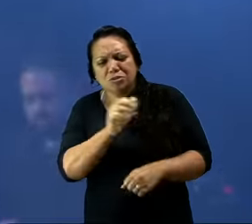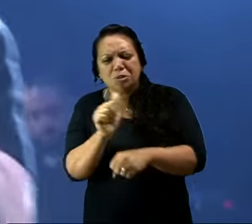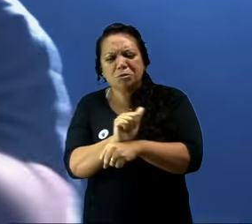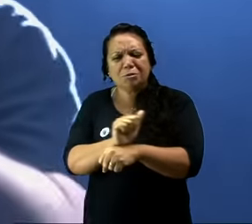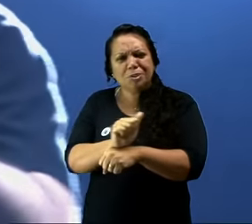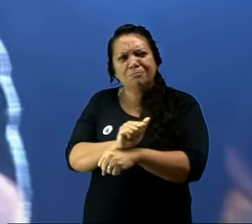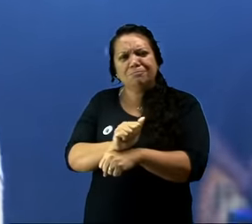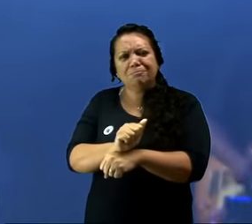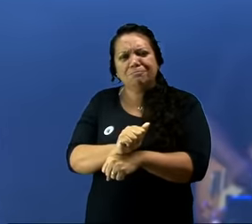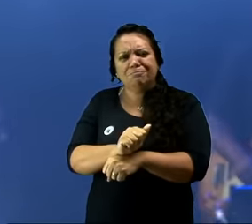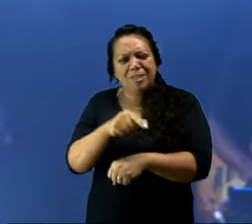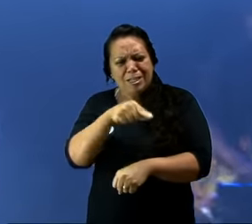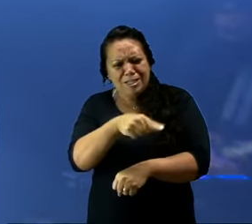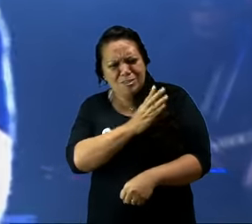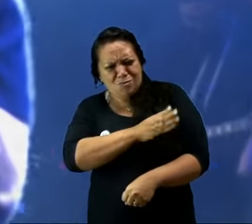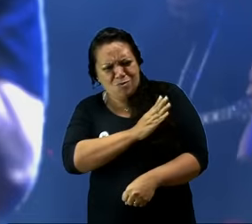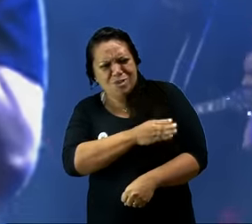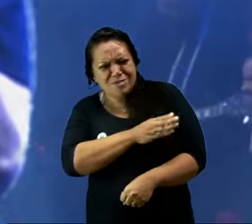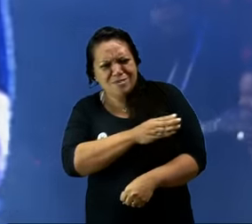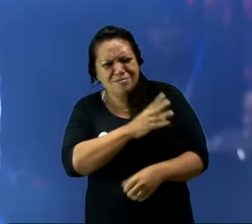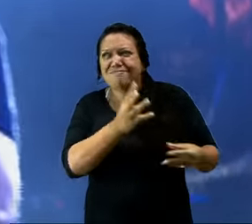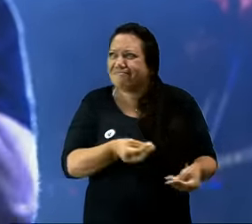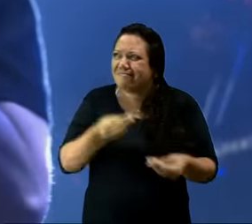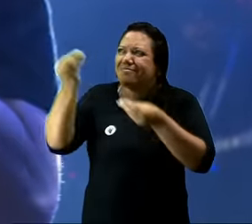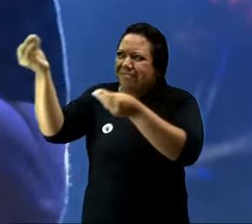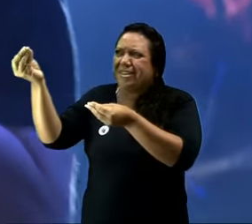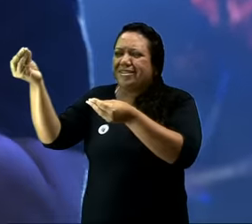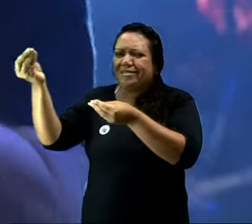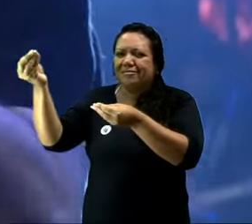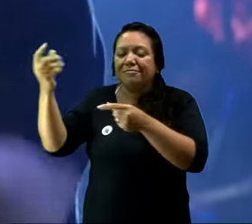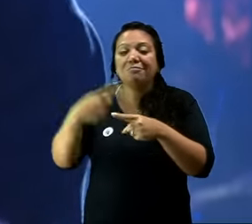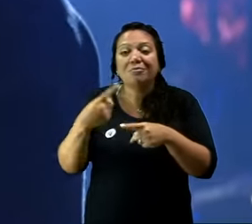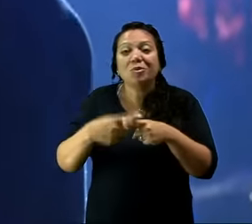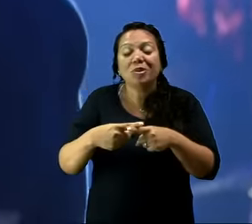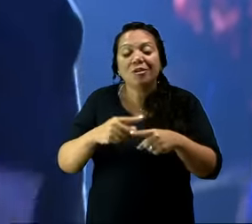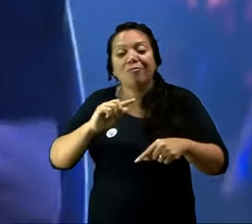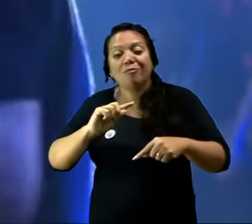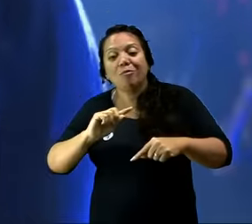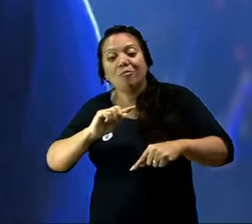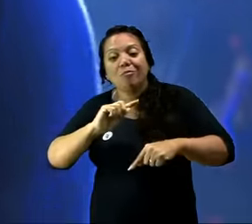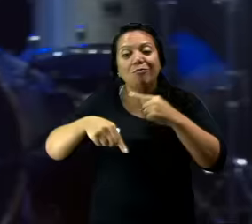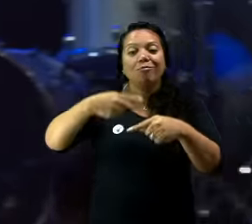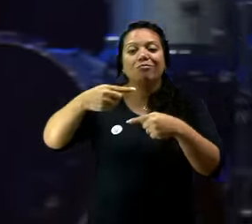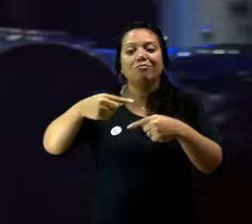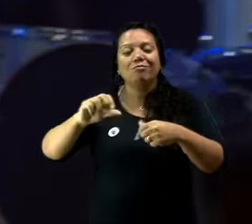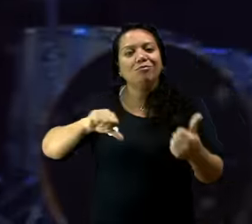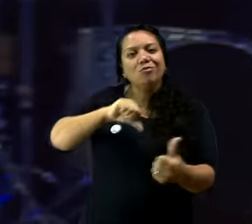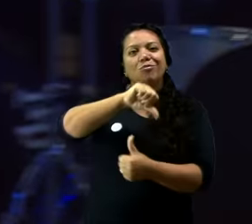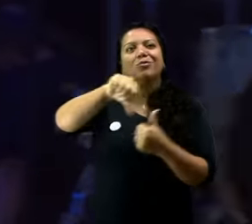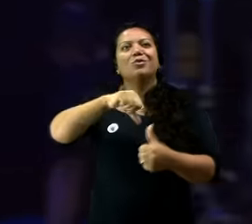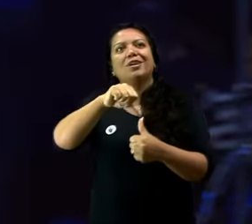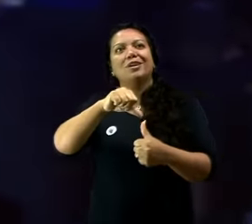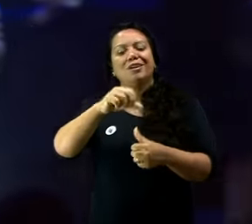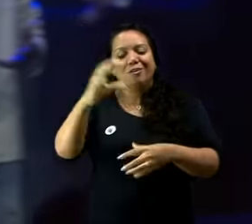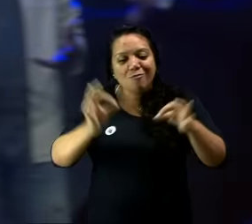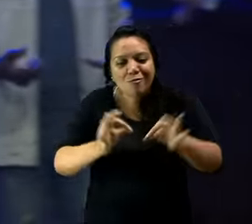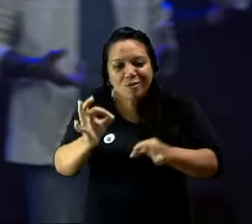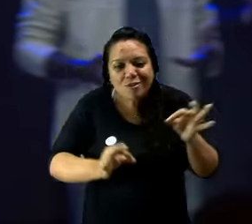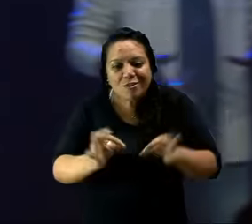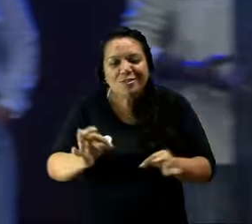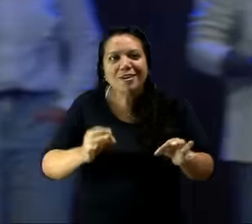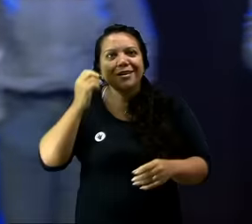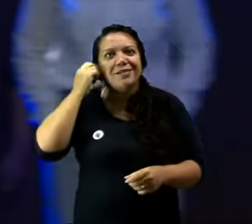Isaac no lugar, dá ele para mim de volta. Por quê? Porque eu vou recomeçar, eu vou realinhar. Eu tenho projetos absurdos